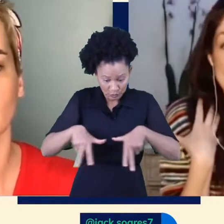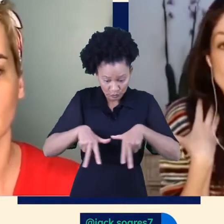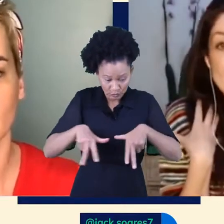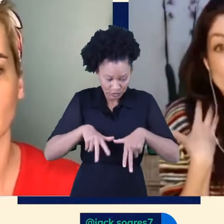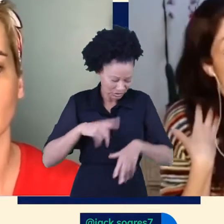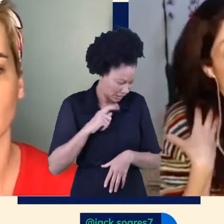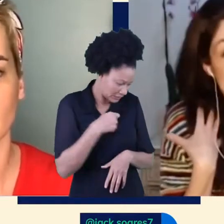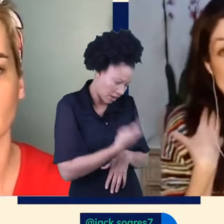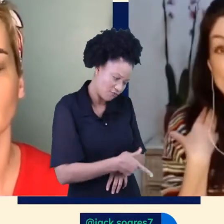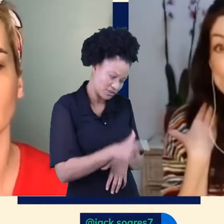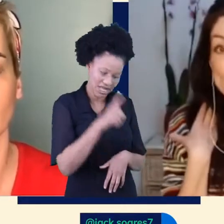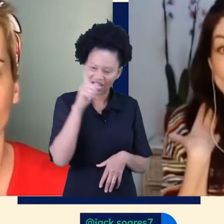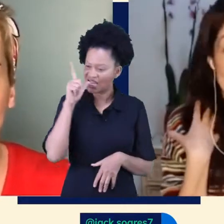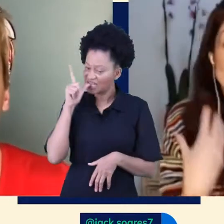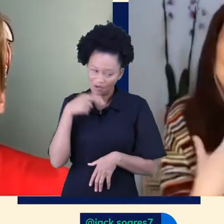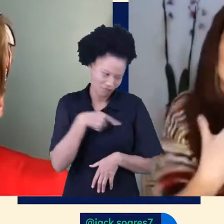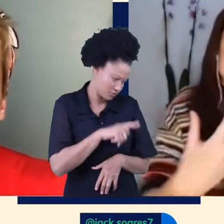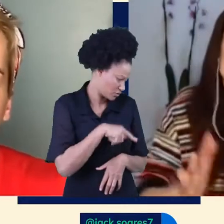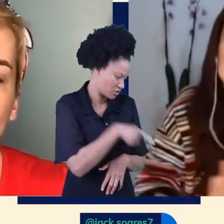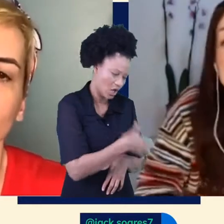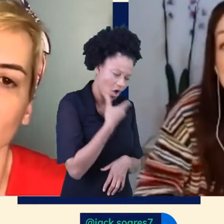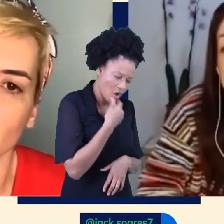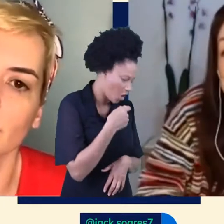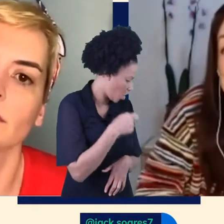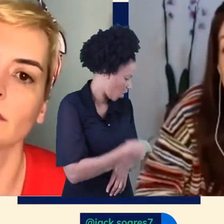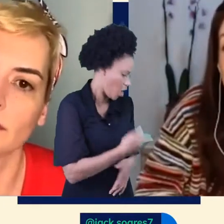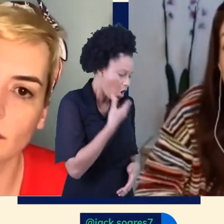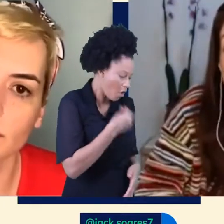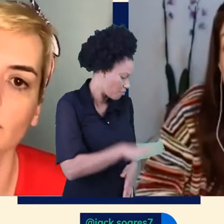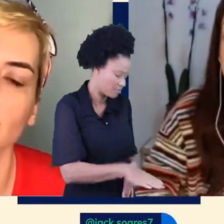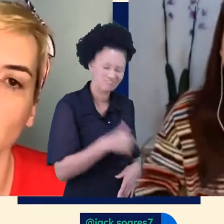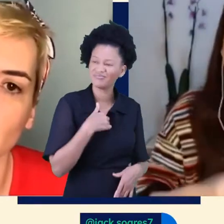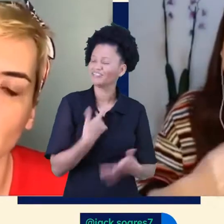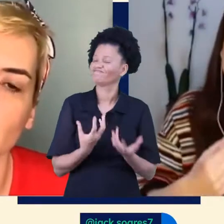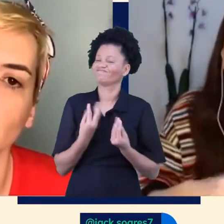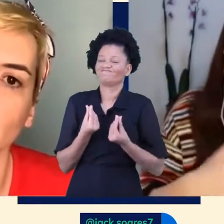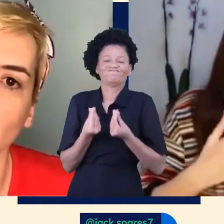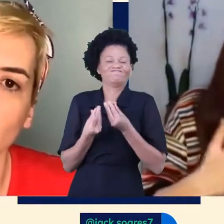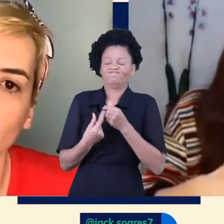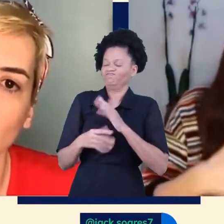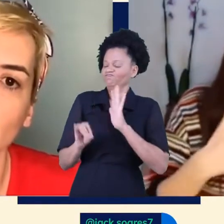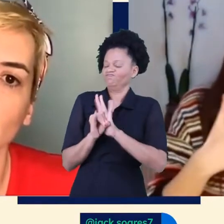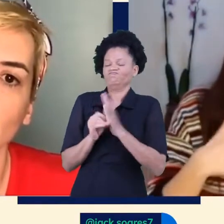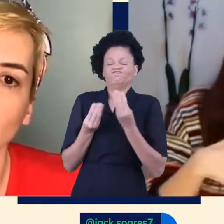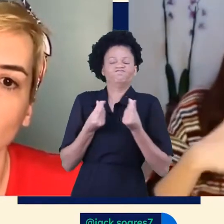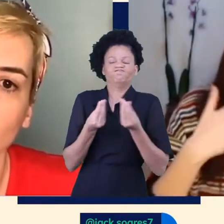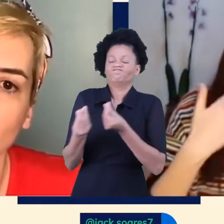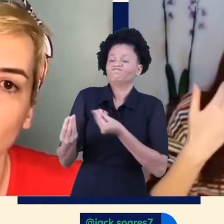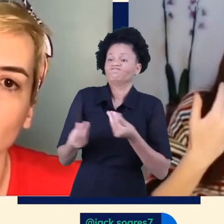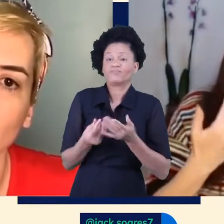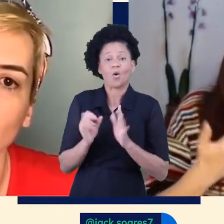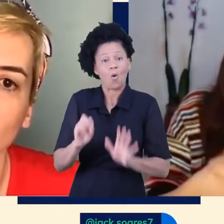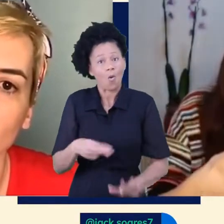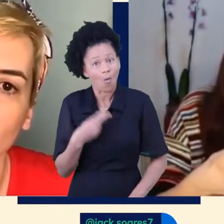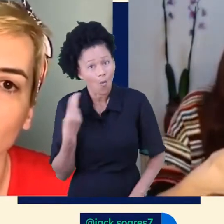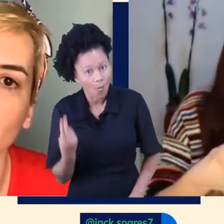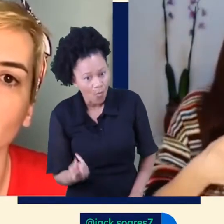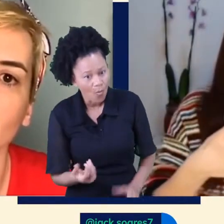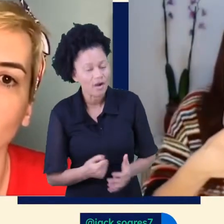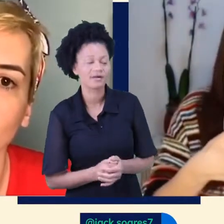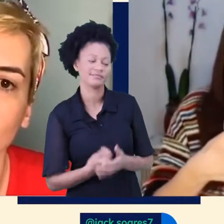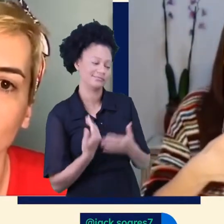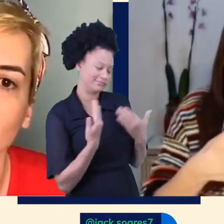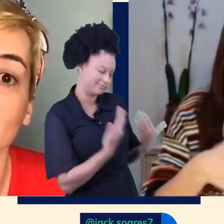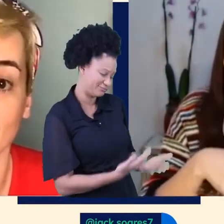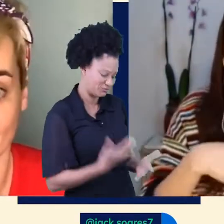você é um menino. Pode ser que a pessoa fale, eu não me identifico com isso, né? Uhum. Ou então, eu não me identifico com esse corpo. Aí a